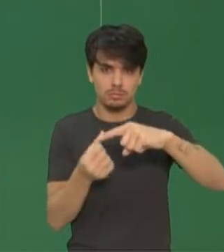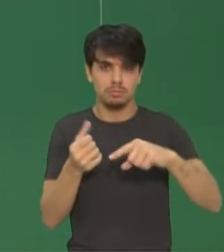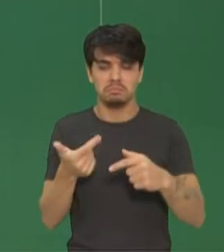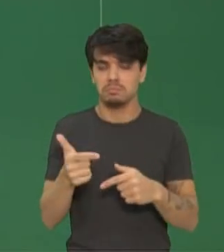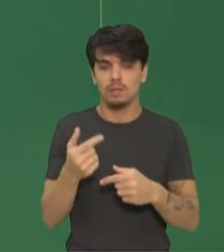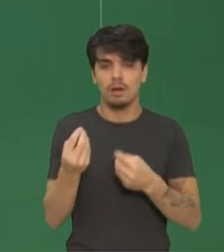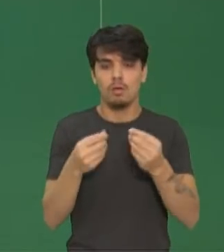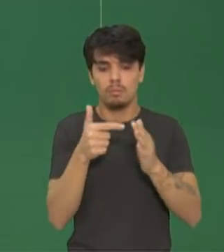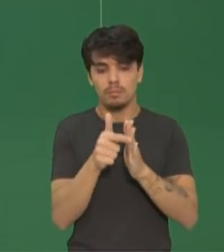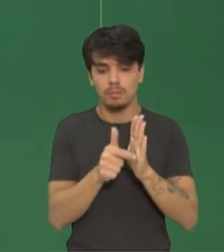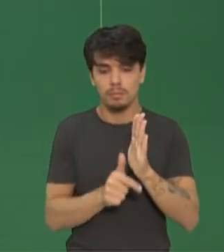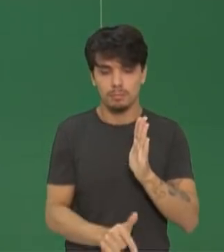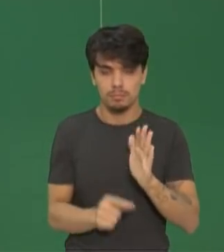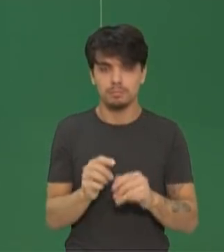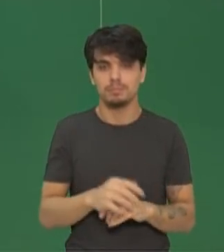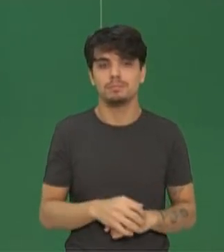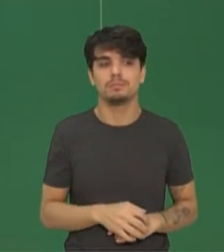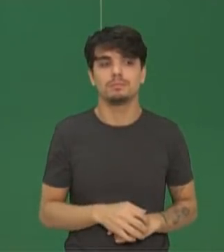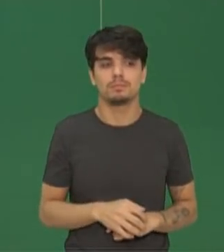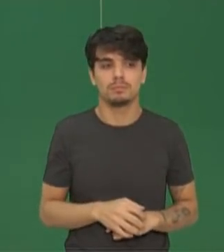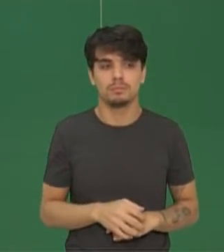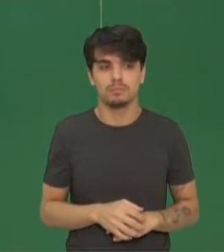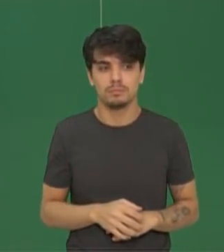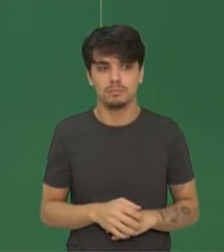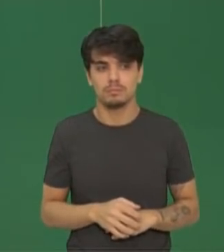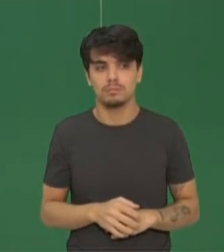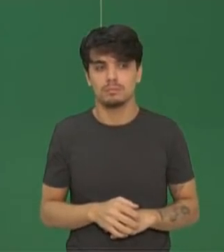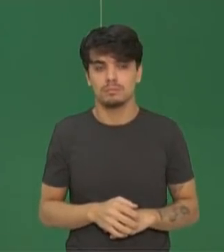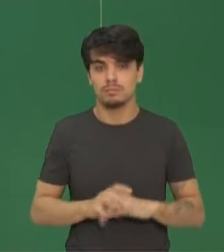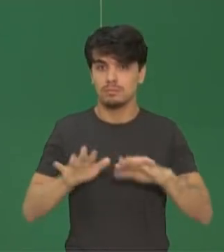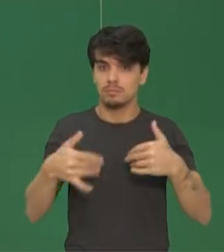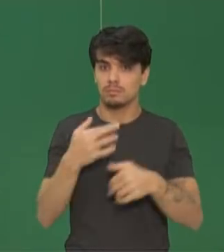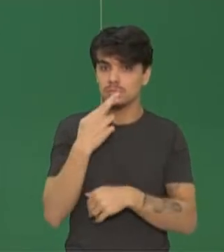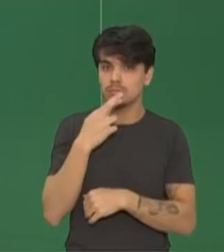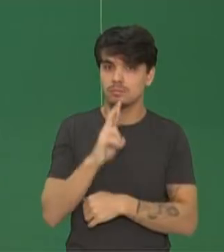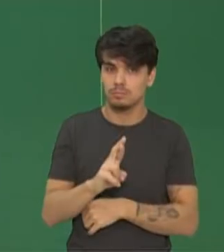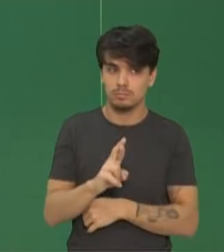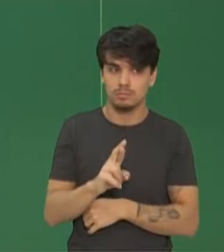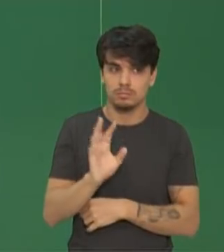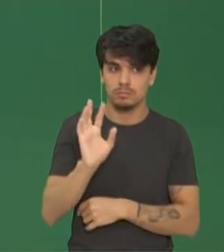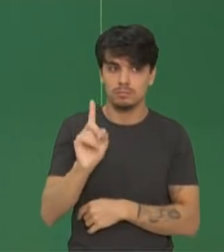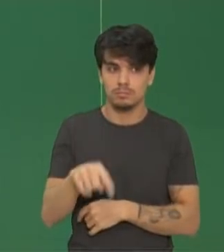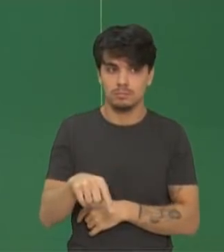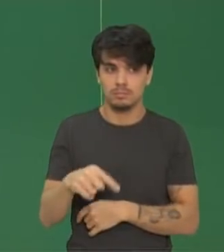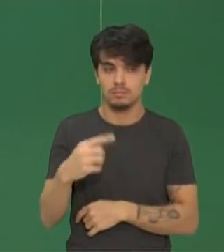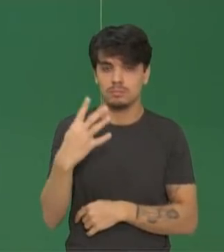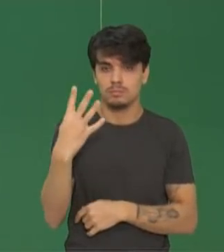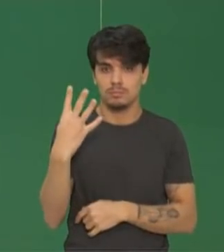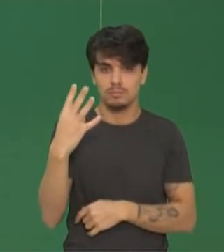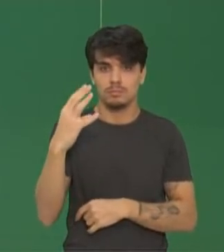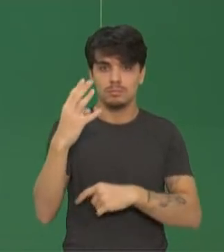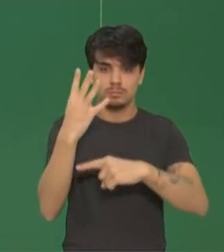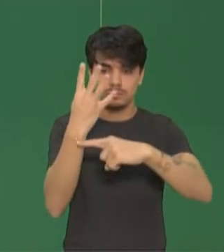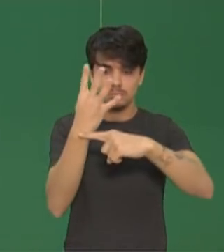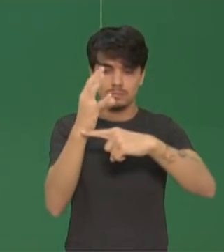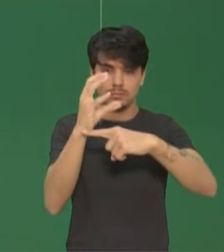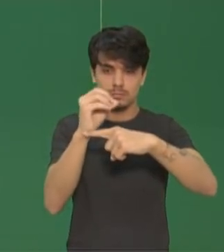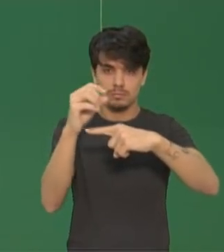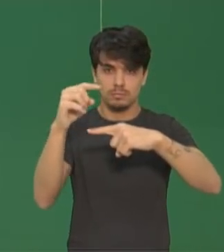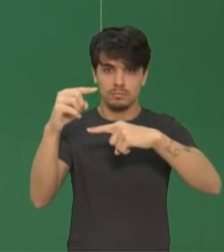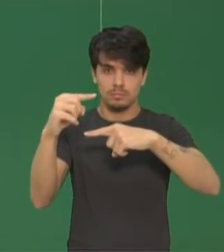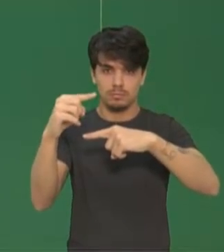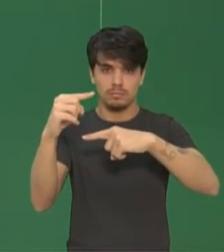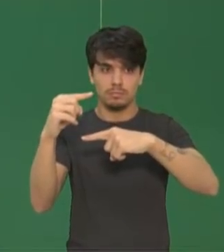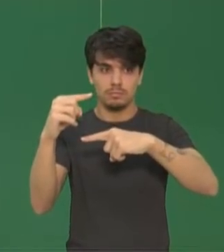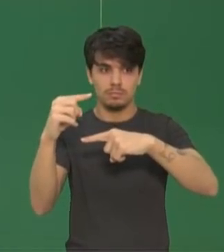bom? Mas aqui a gente conseguiu. Então, o nosso resultado na equação literal, né, na incógnita